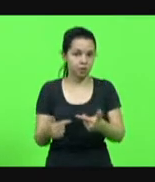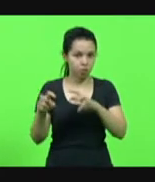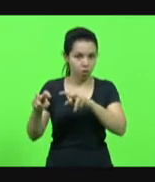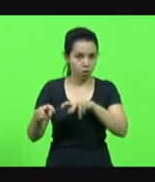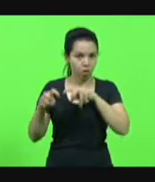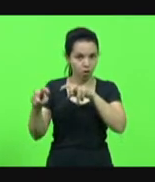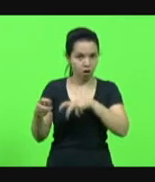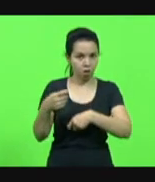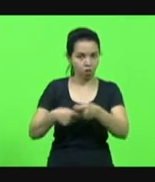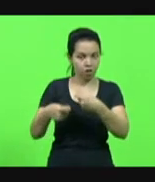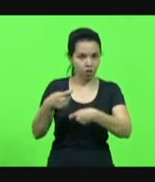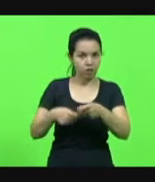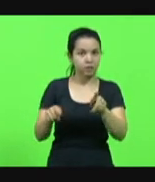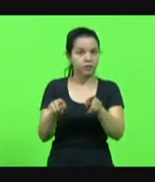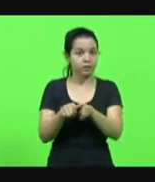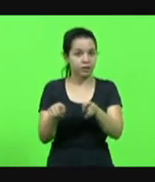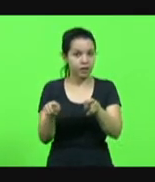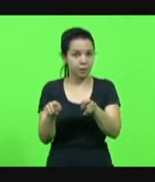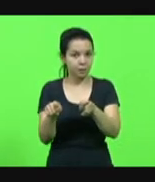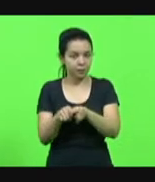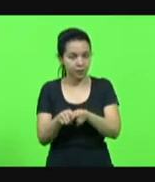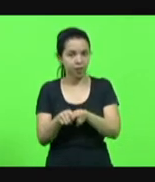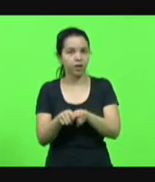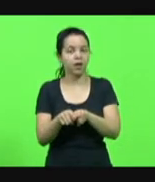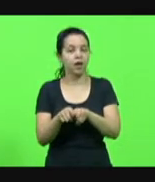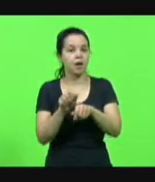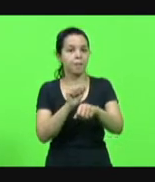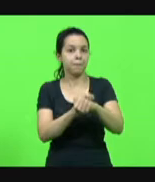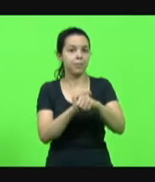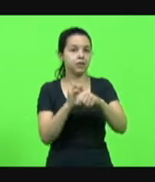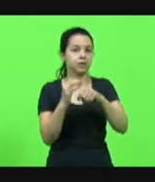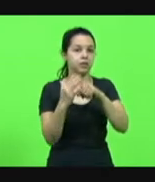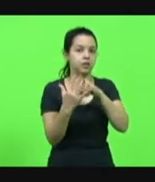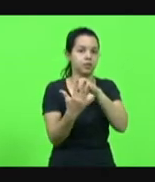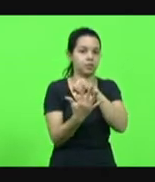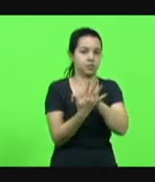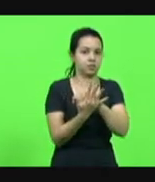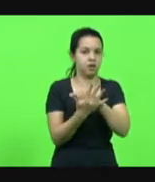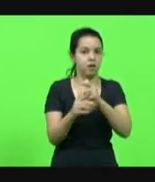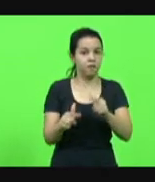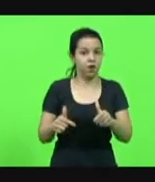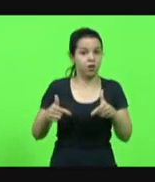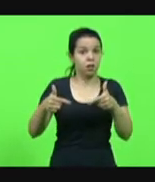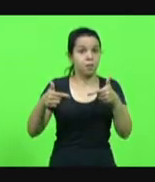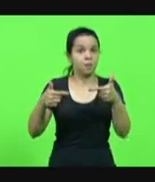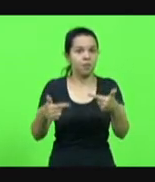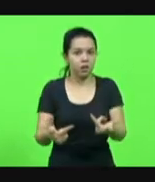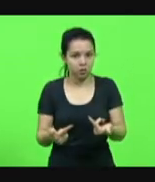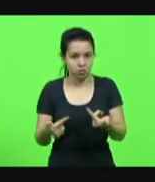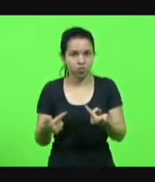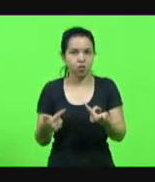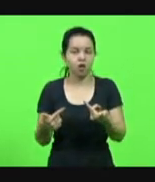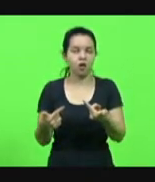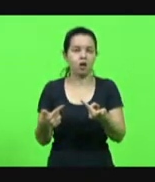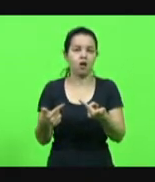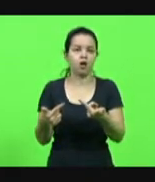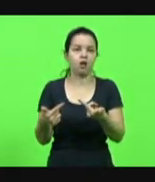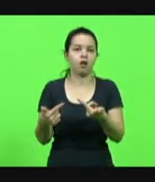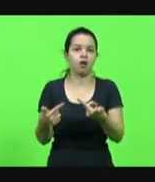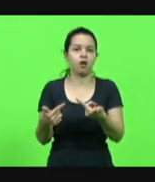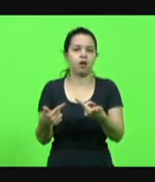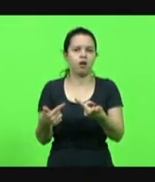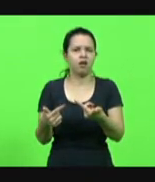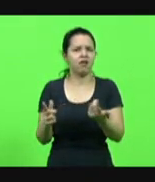às pandemias. O enfrentamento ao agronegócio. Enfrentar o quê,